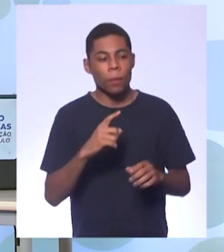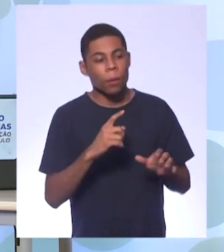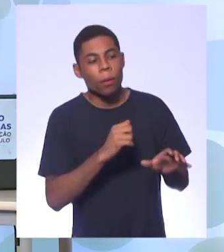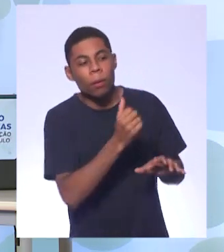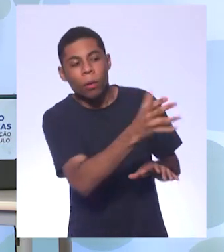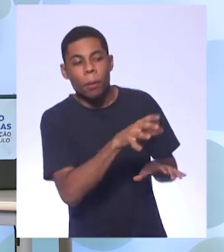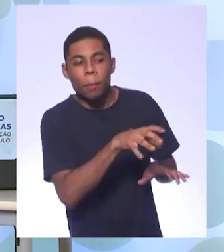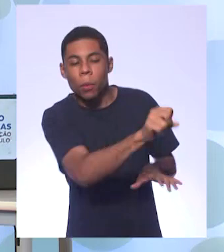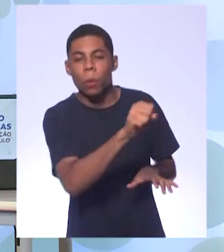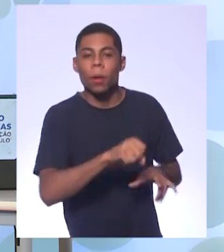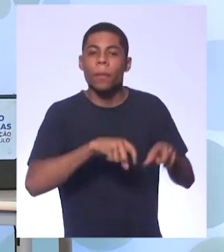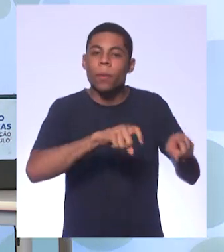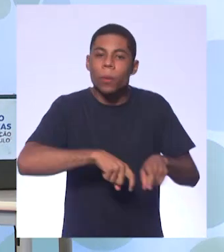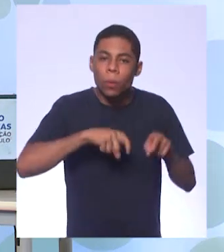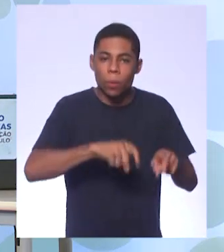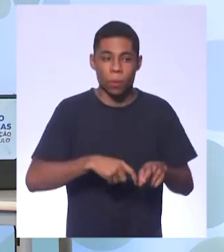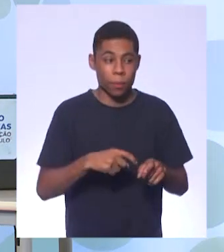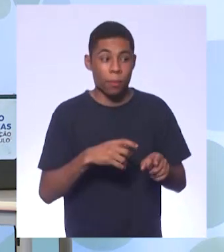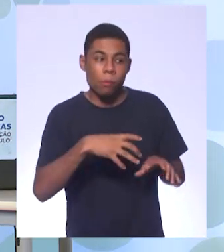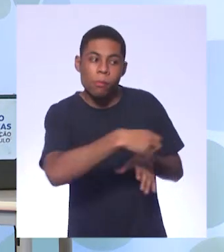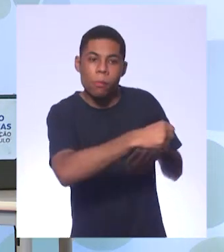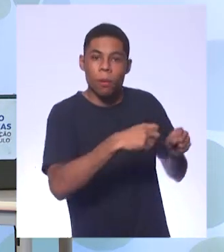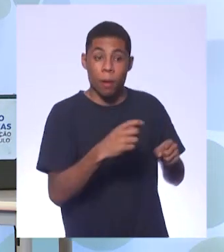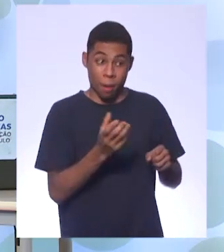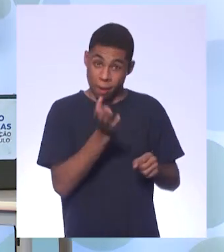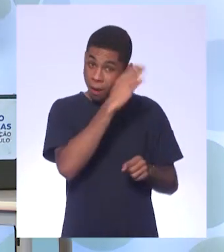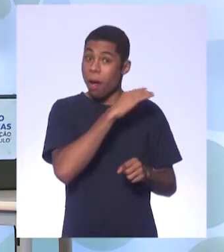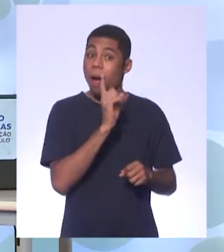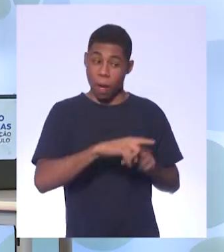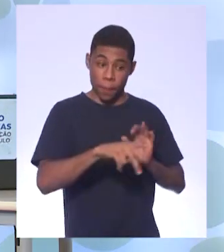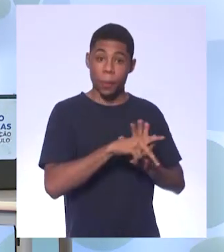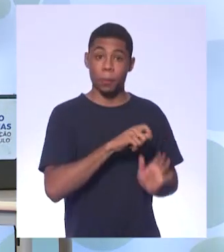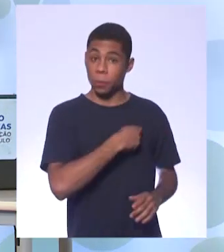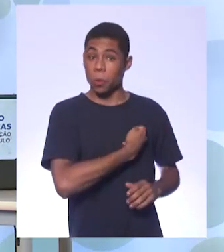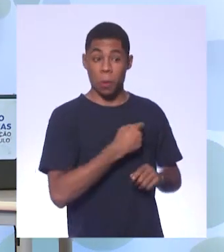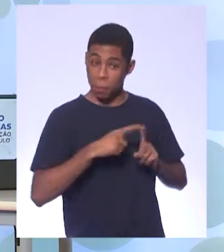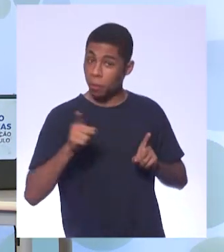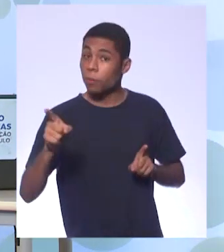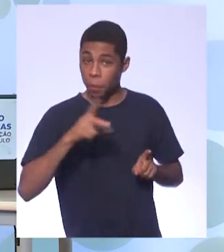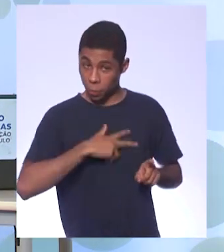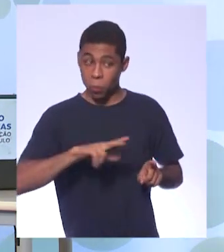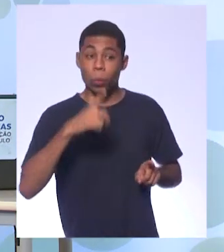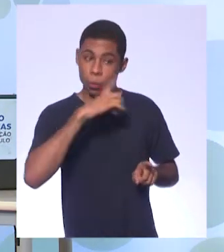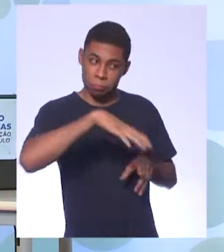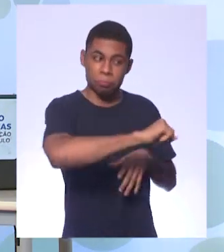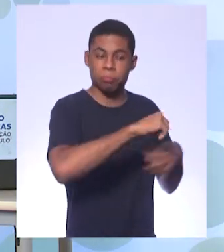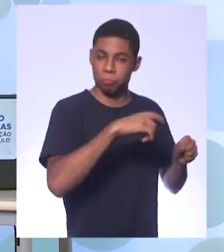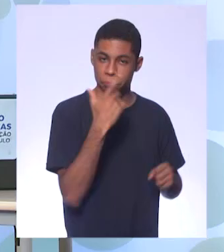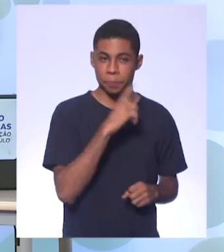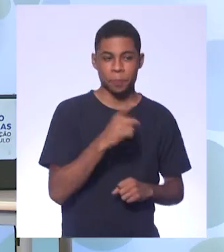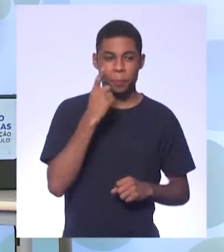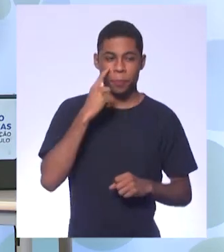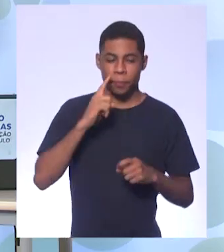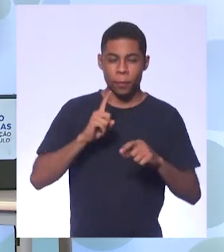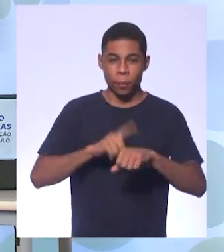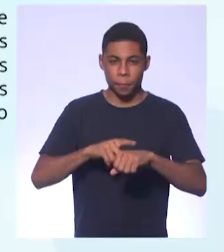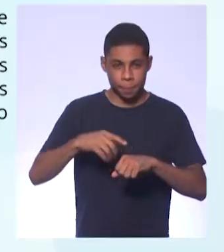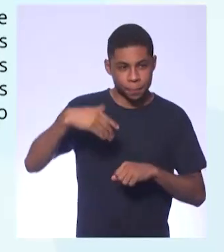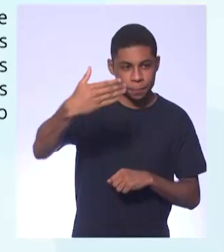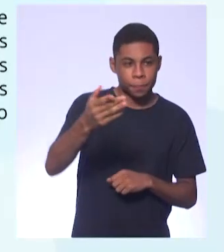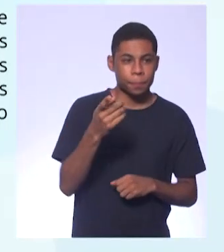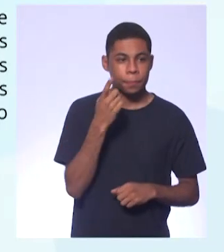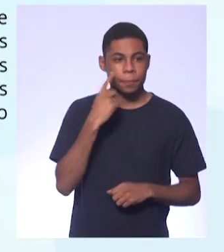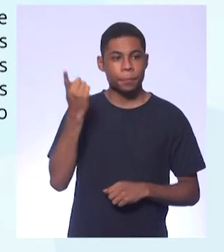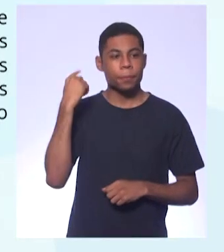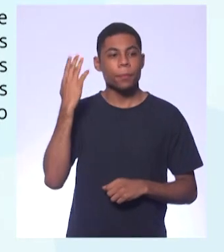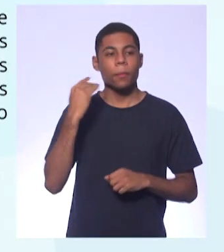era propriedade dos espanhóis, que é isso que a gente vai ver mais para frente. Vamos para a próxima tela, que a gente vai ver o período pré-colonizador,